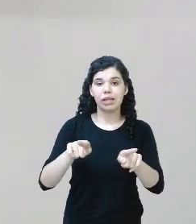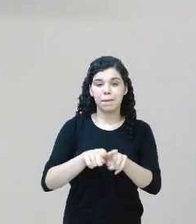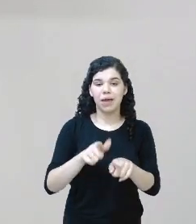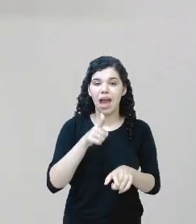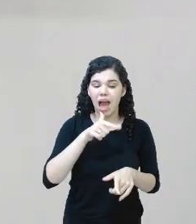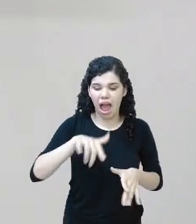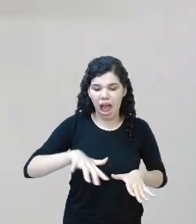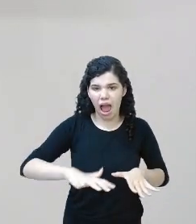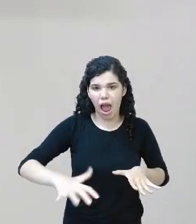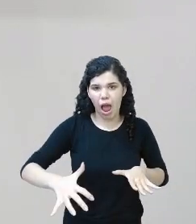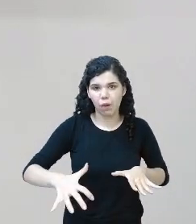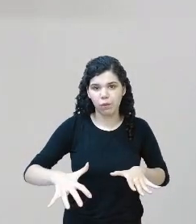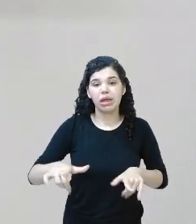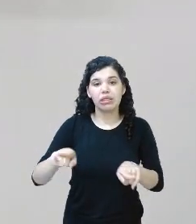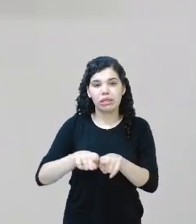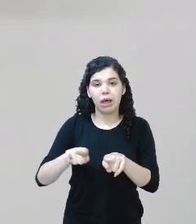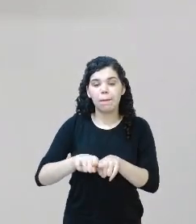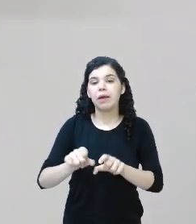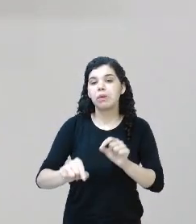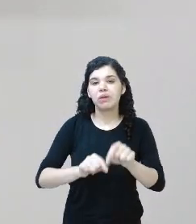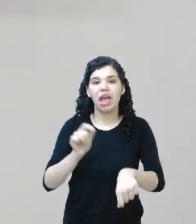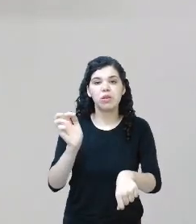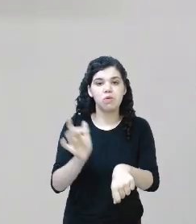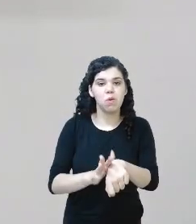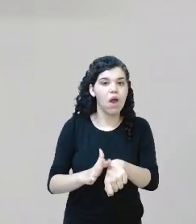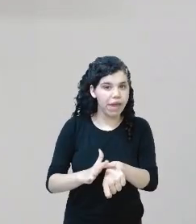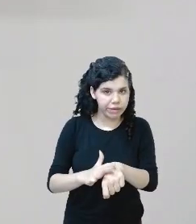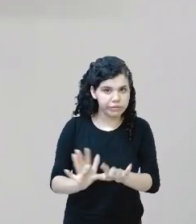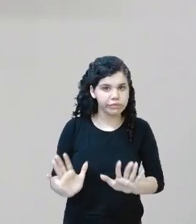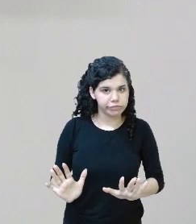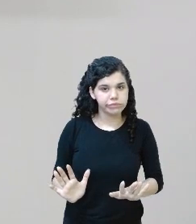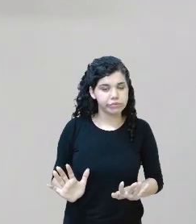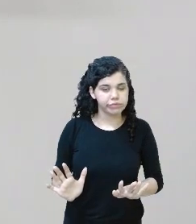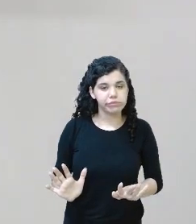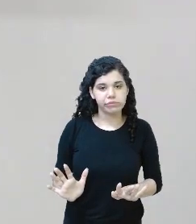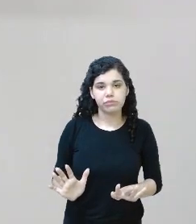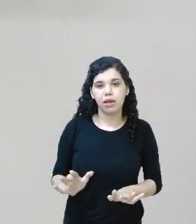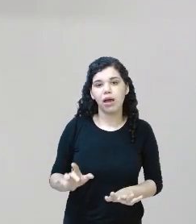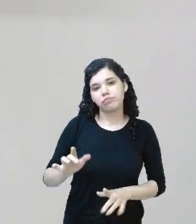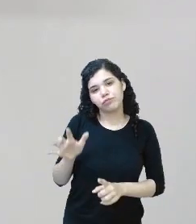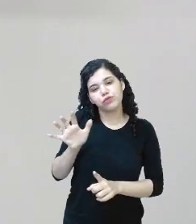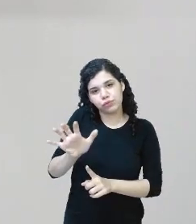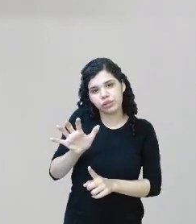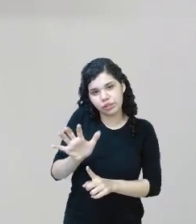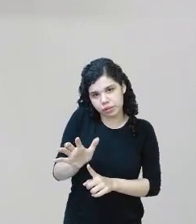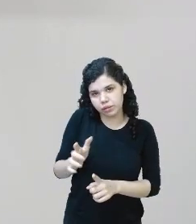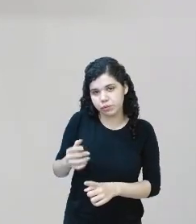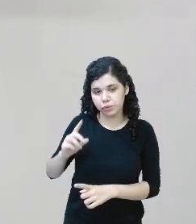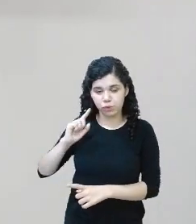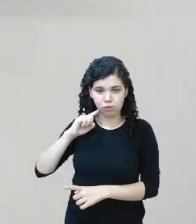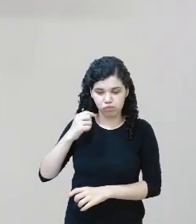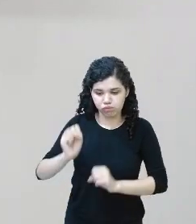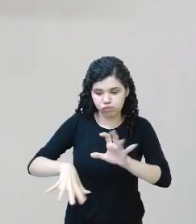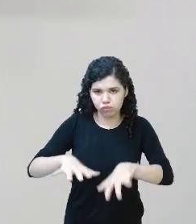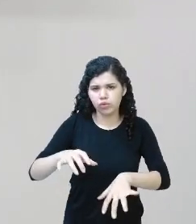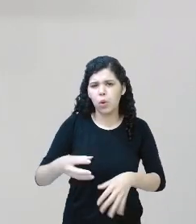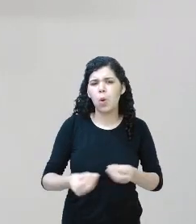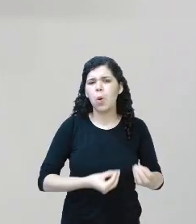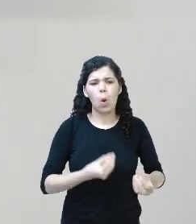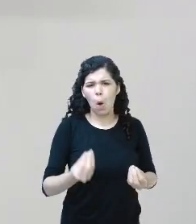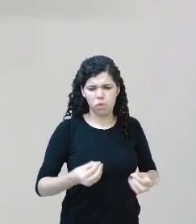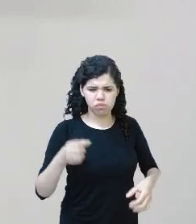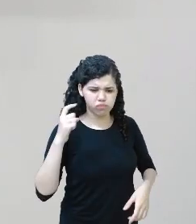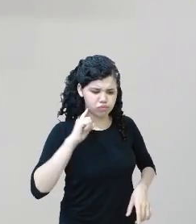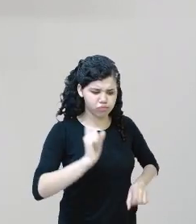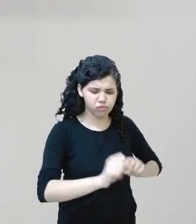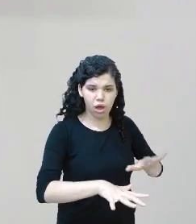água e gera doença. Esses são pontos fundamentais no caso da poluição do solo. E quando a gente polui o solo? Quando